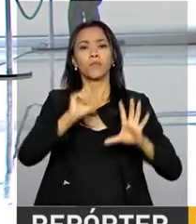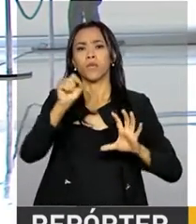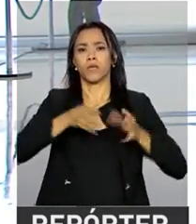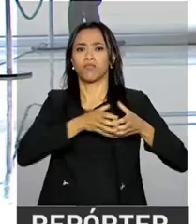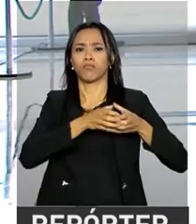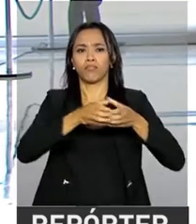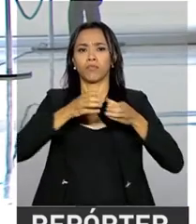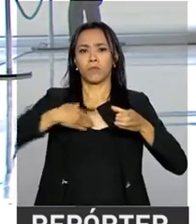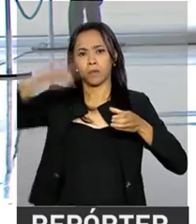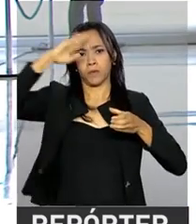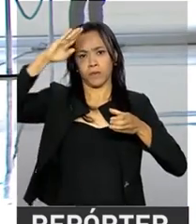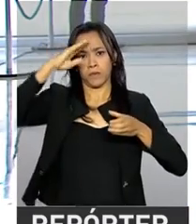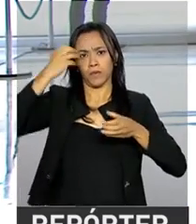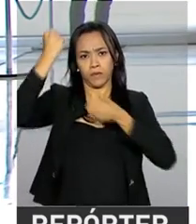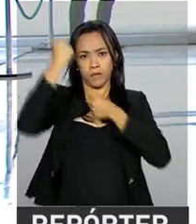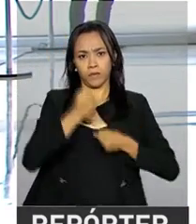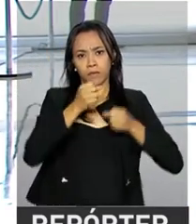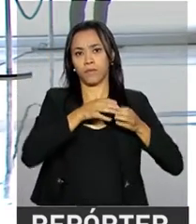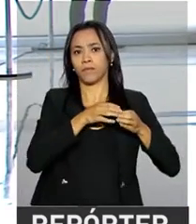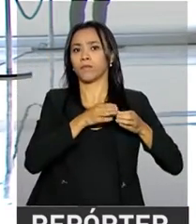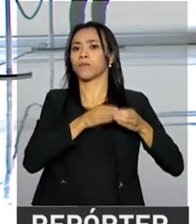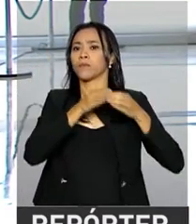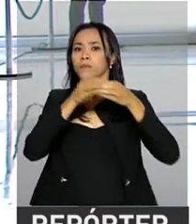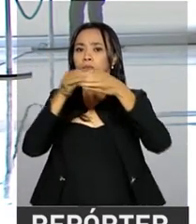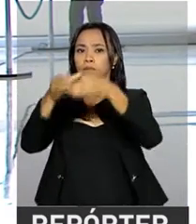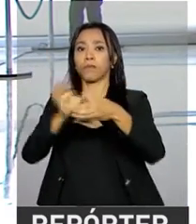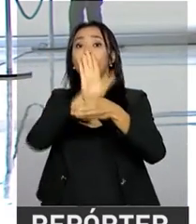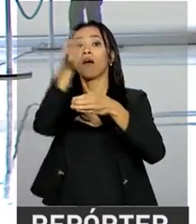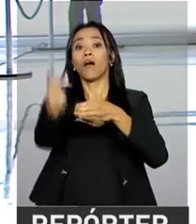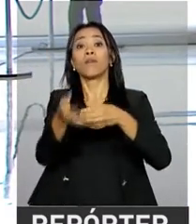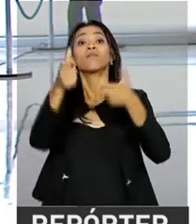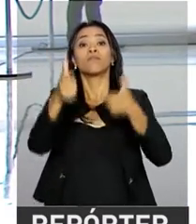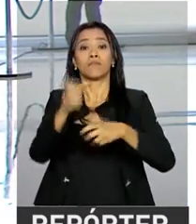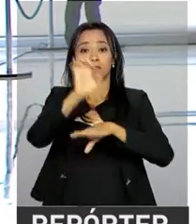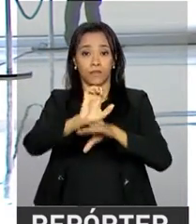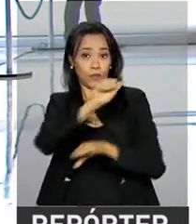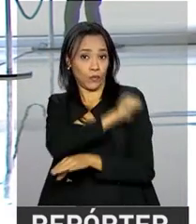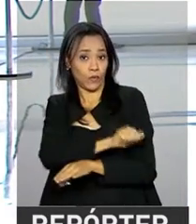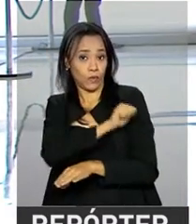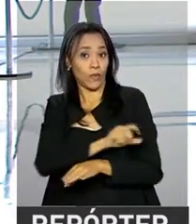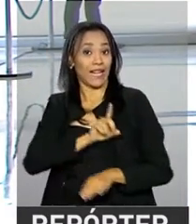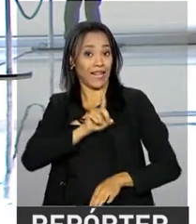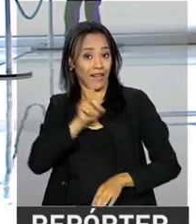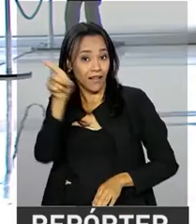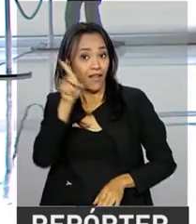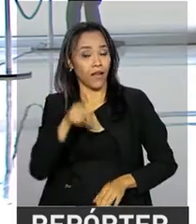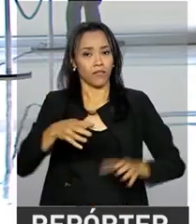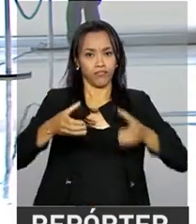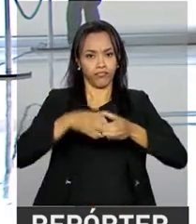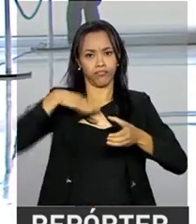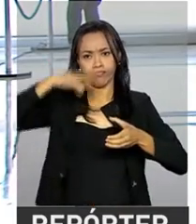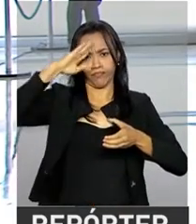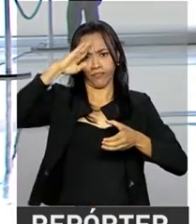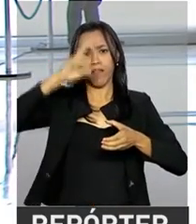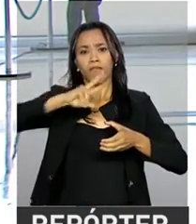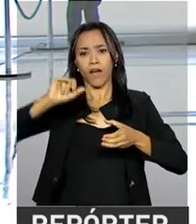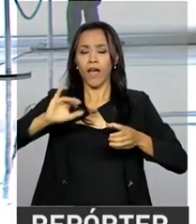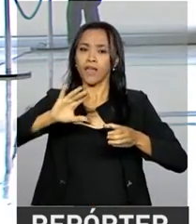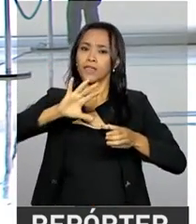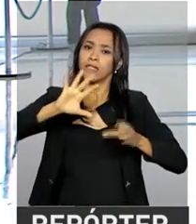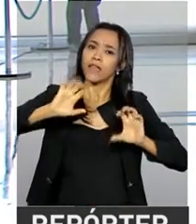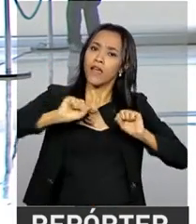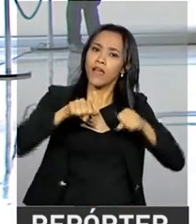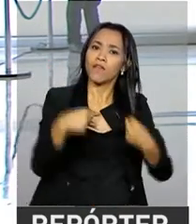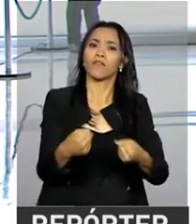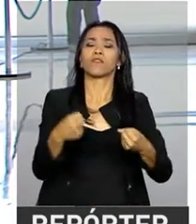de militares das Forças Armadas para o Rio de Janeiro. As tropas federais vão reforçar o policiamento na cidade